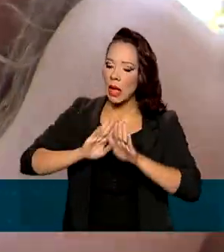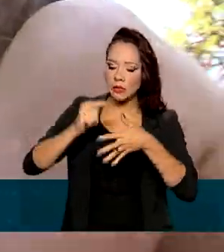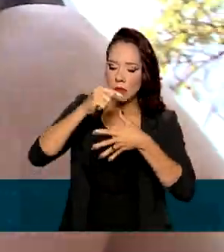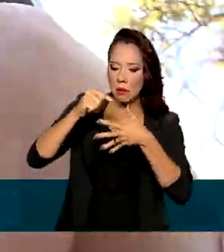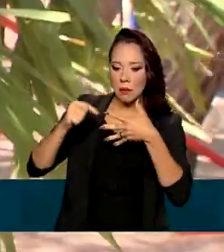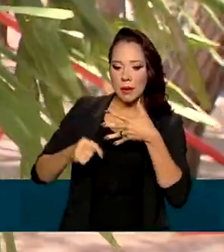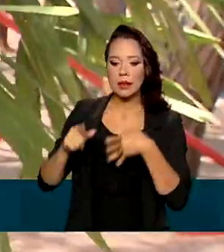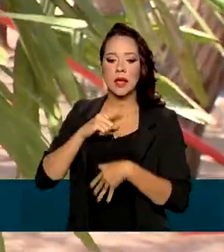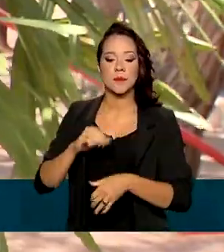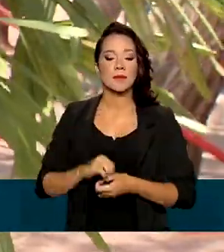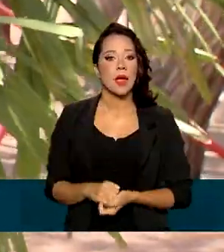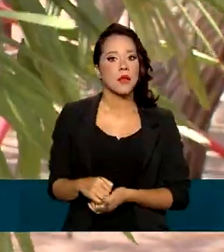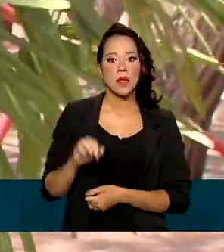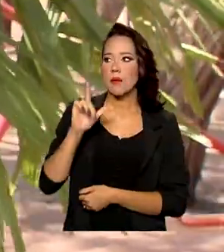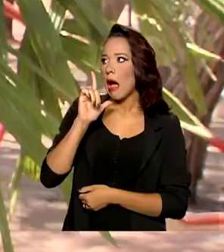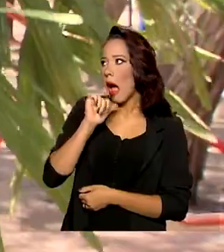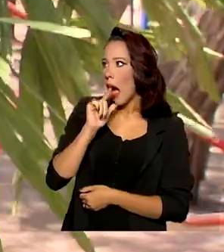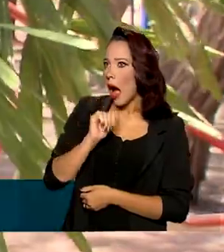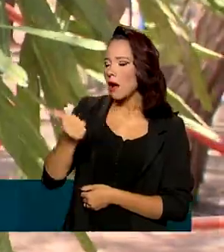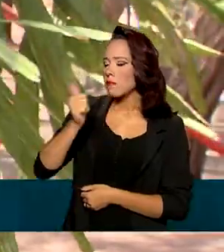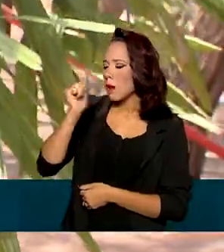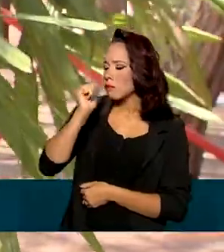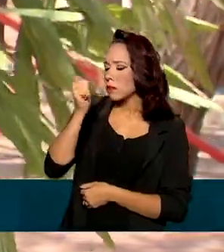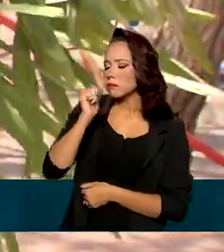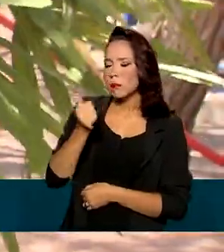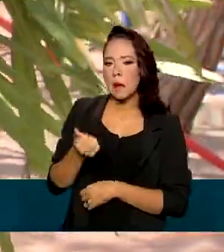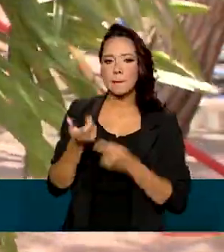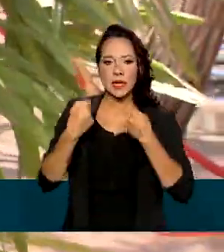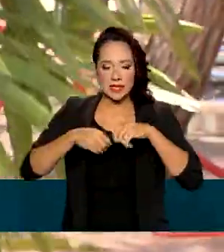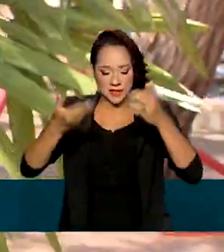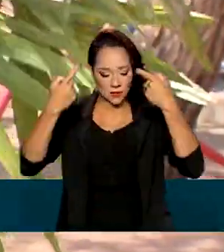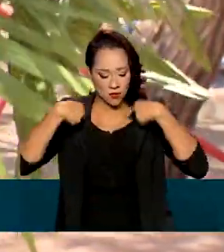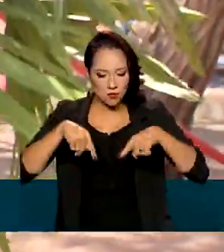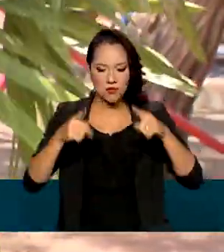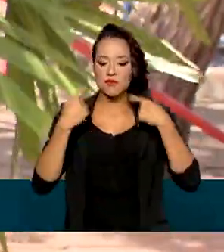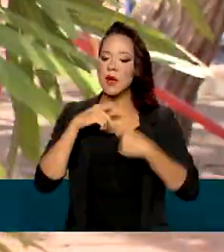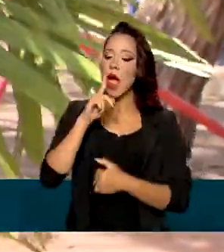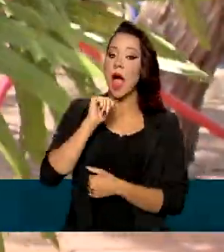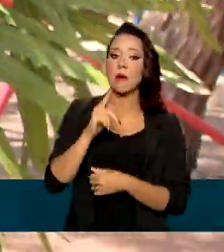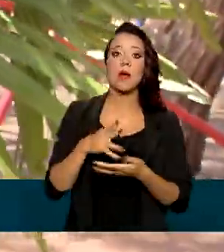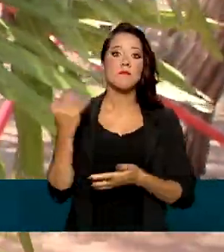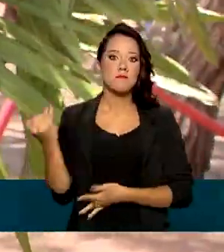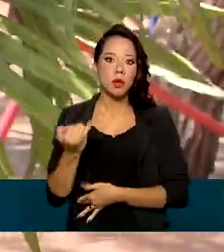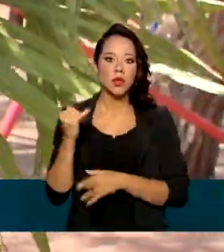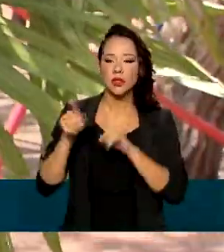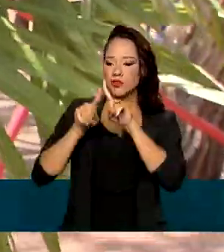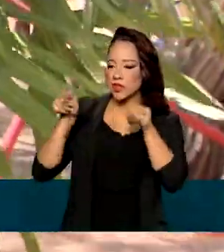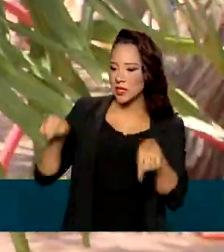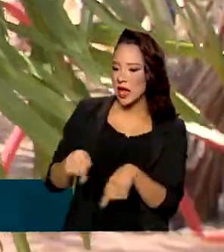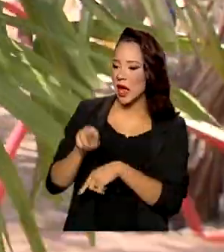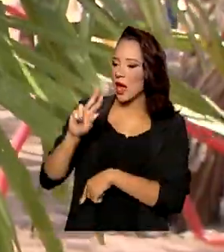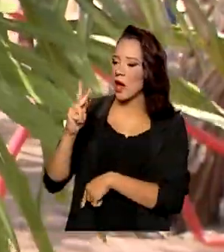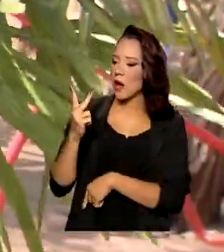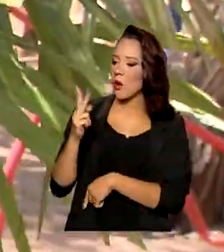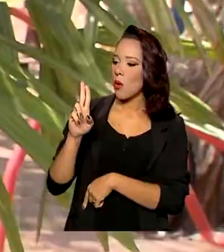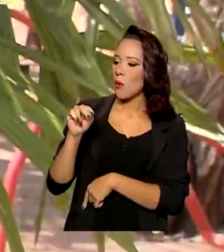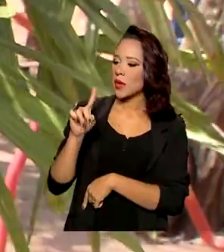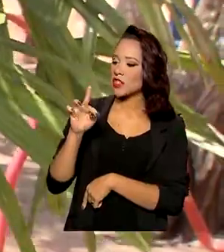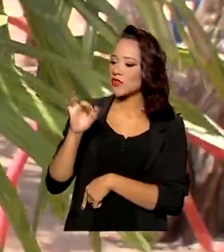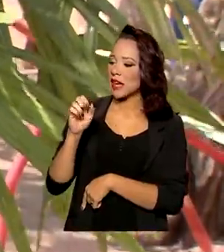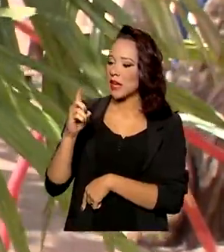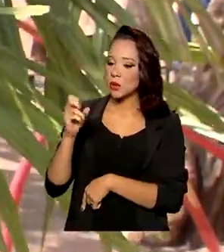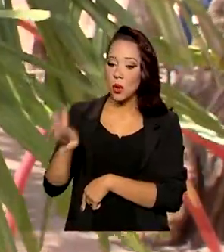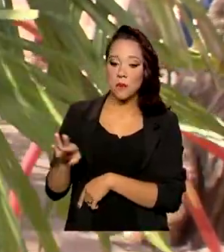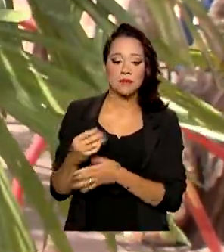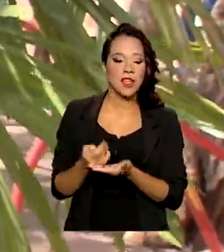nesse período tomar muita água nessa hidratar eu acho que é importante umidificador também é muito importante em casa e